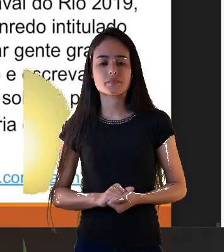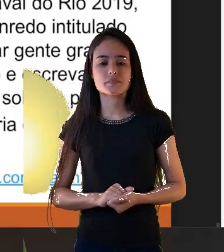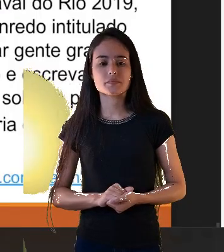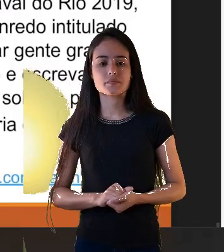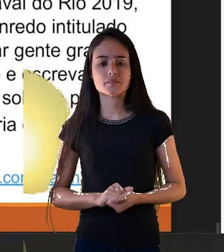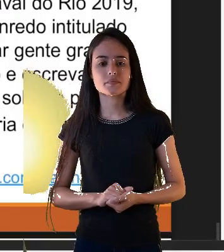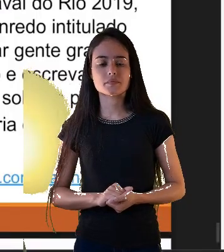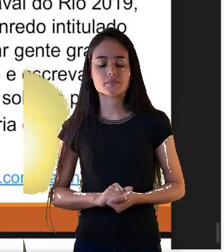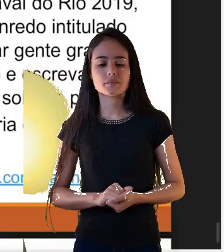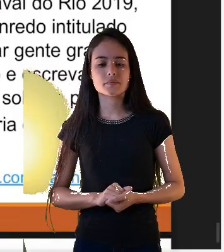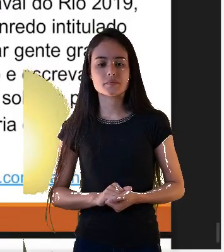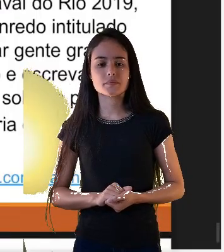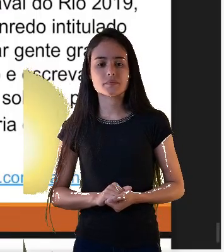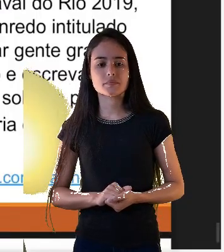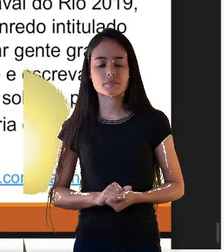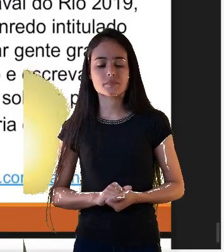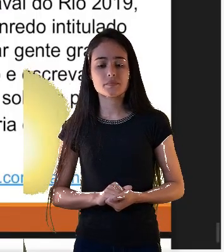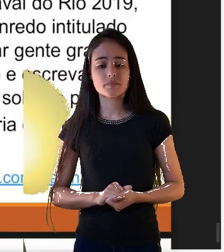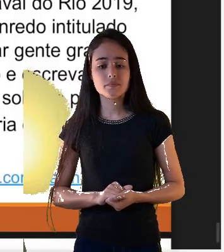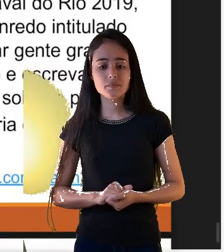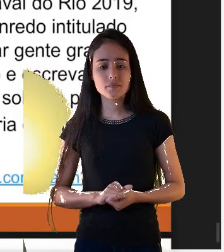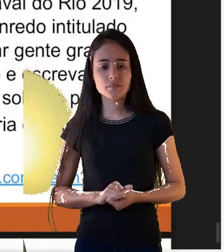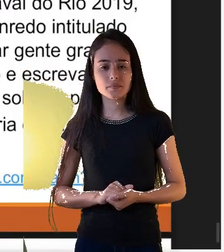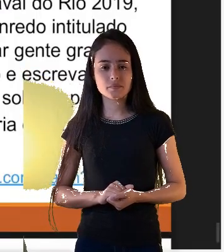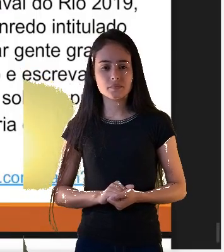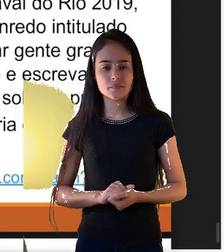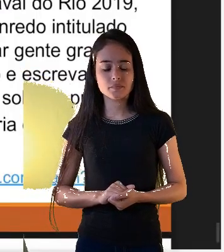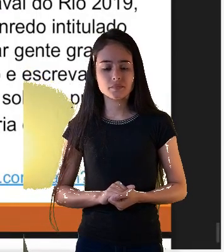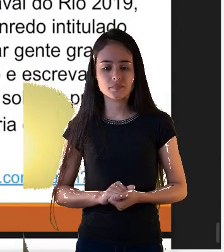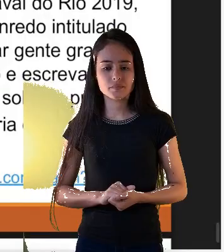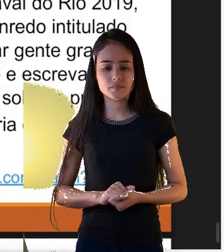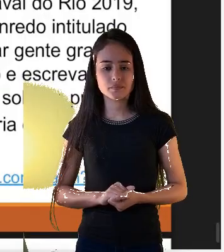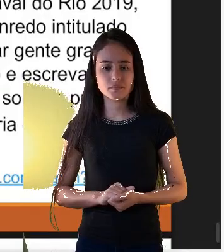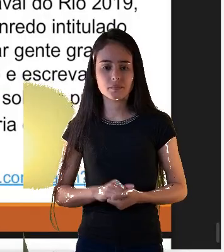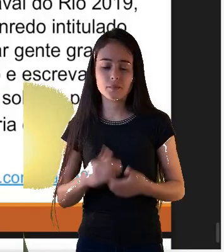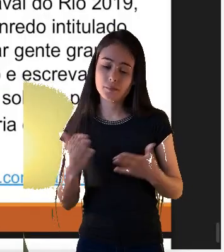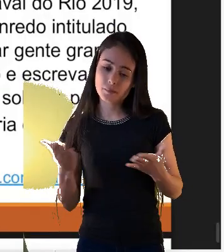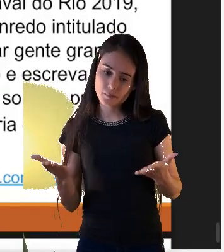coisa para finalizar, não sei se você vai falar.